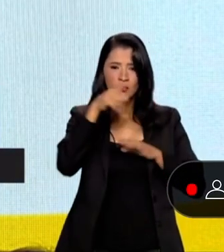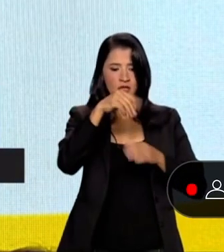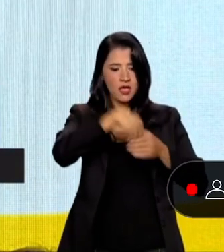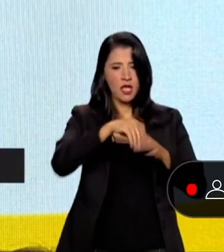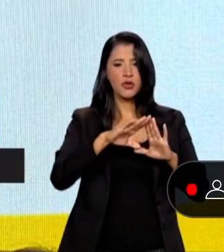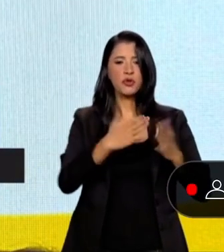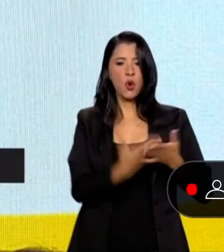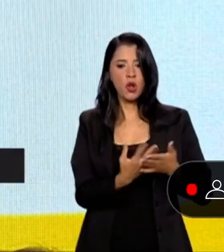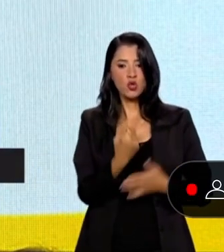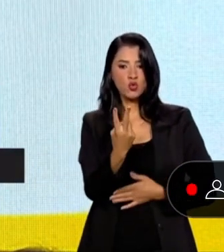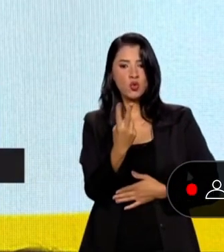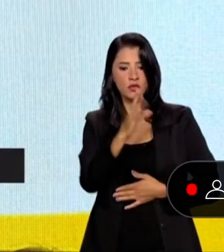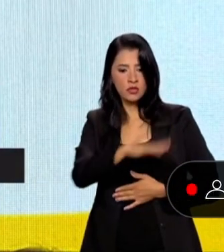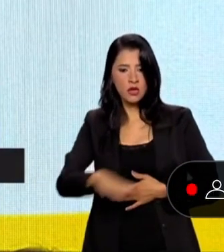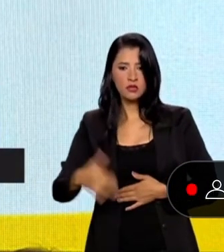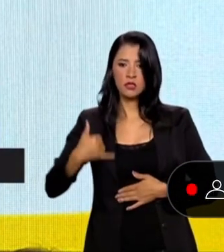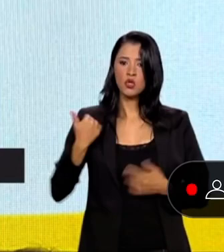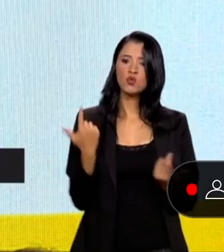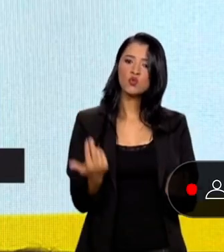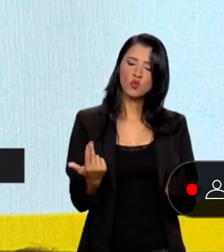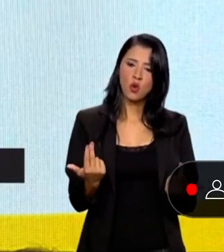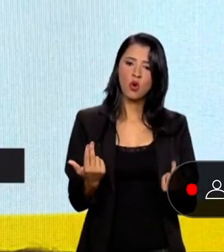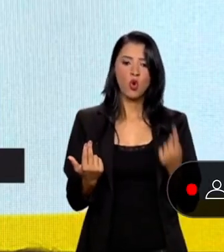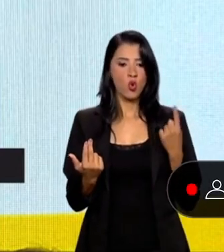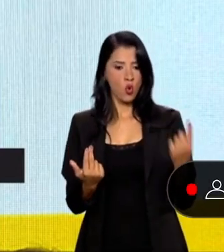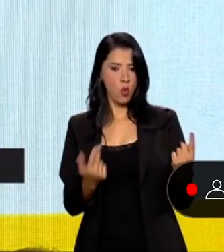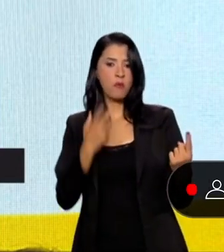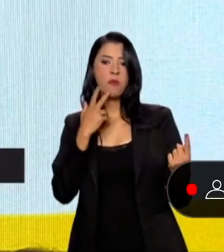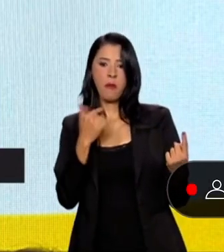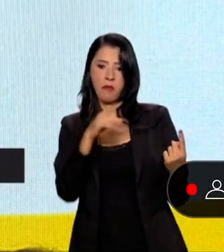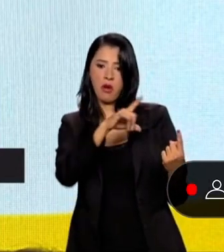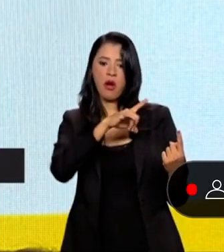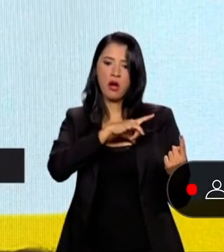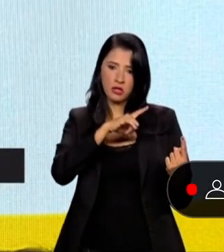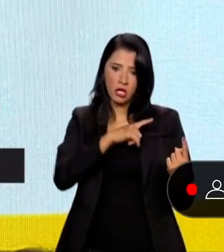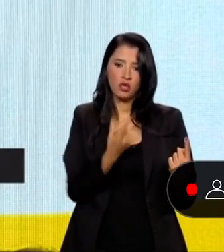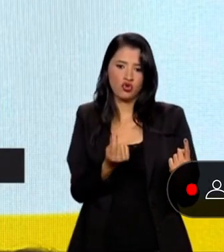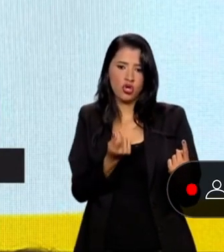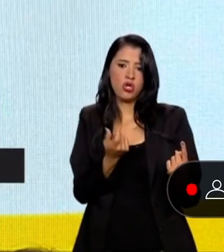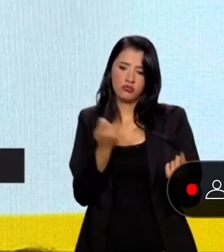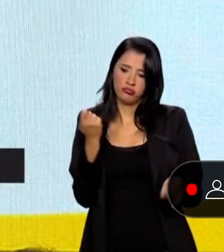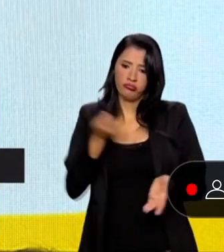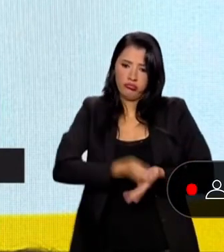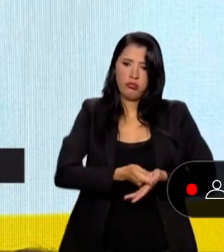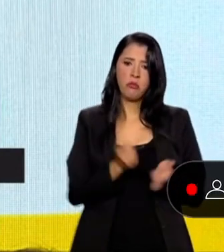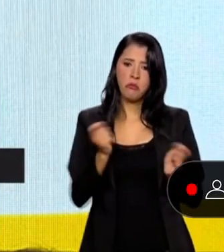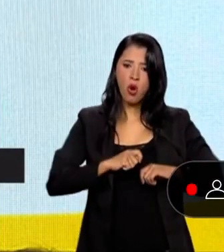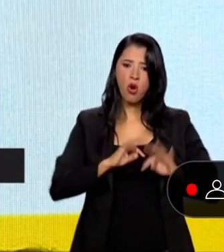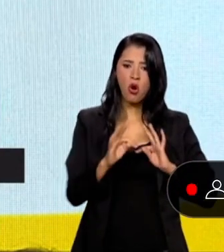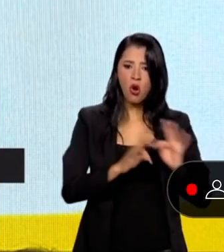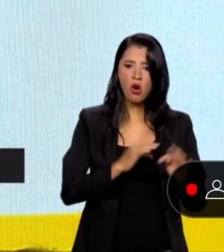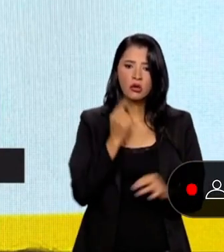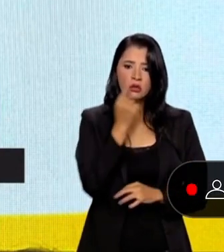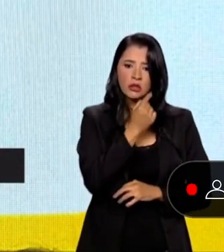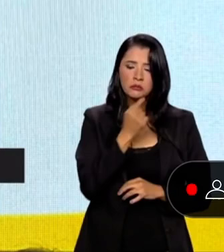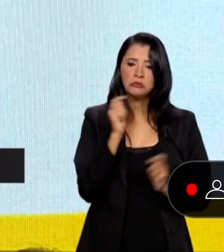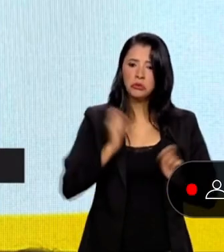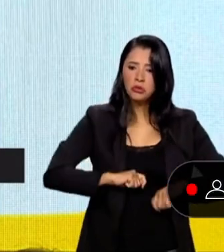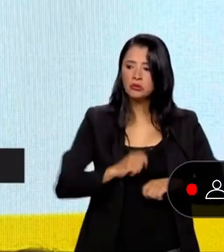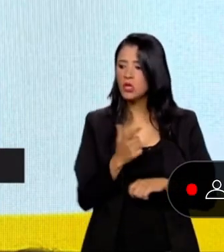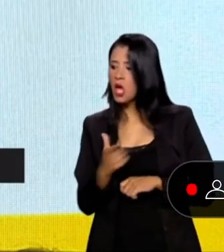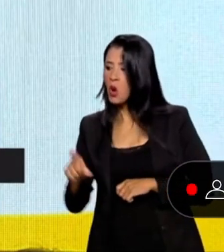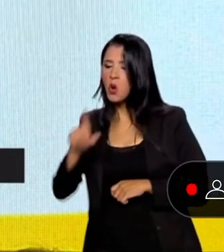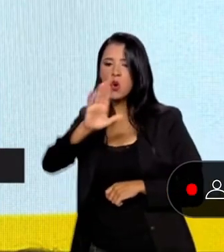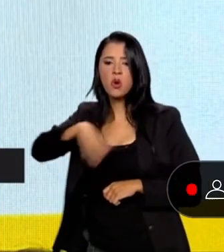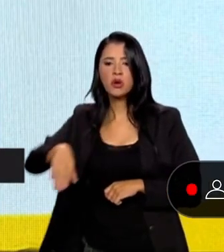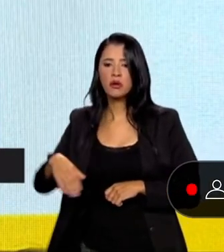crianças da mesma idade, uma que o pai tem o mínimo de recurso e pode tratar do dente dela, e a